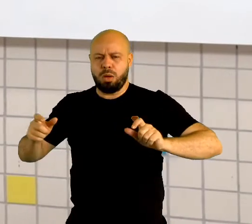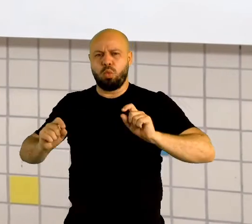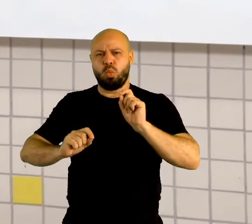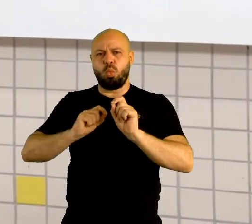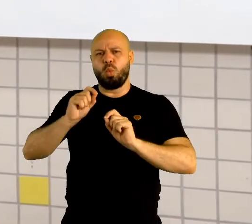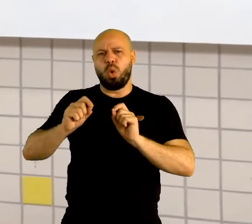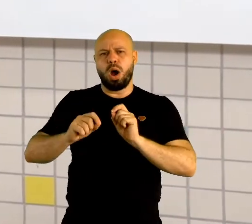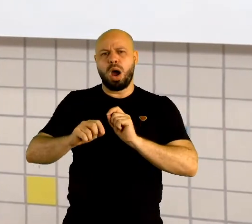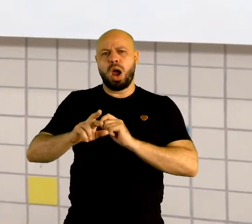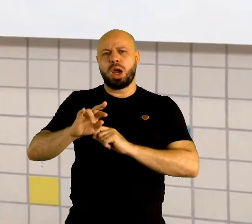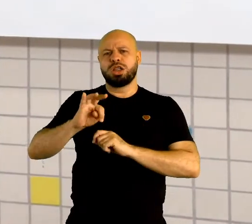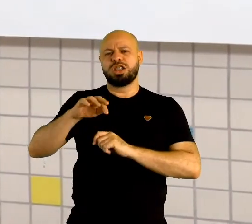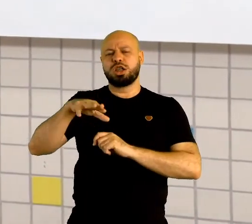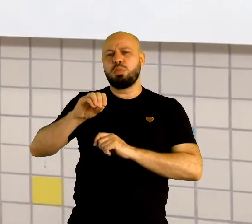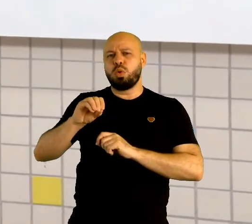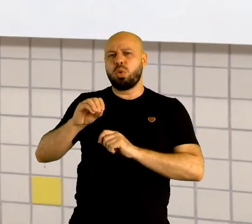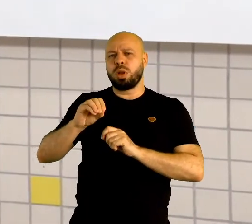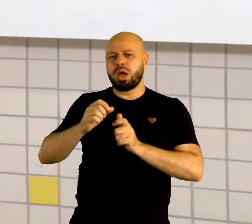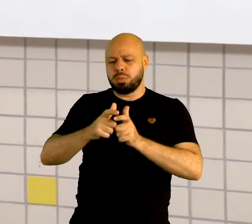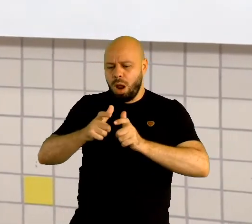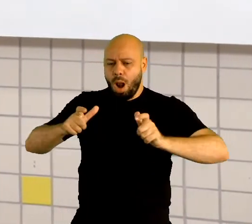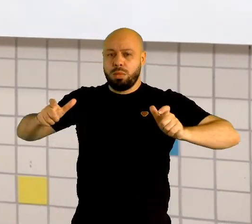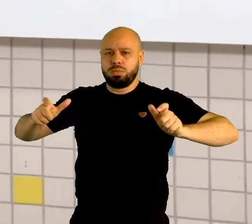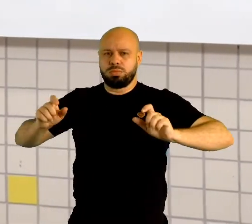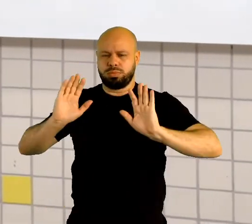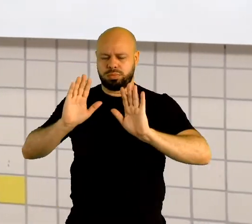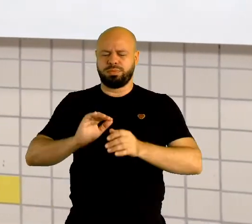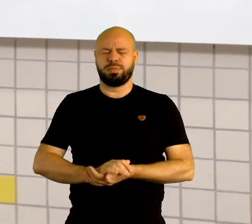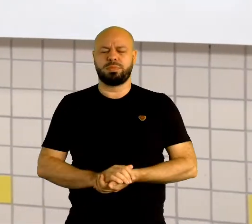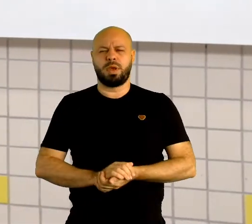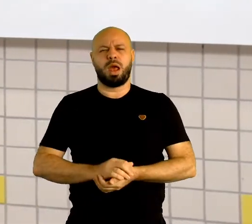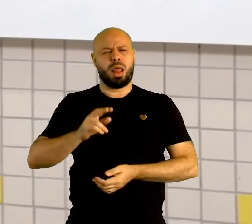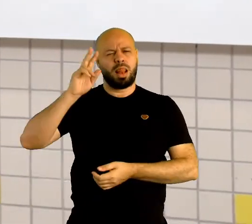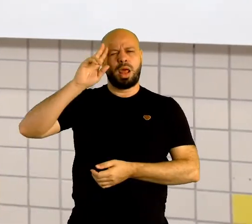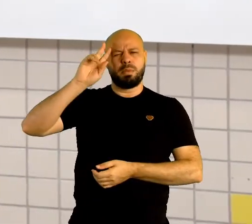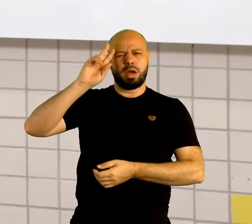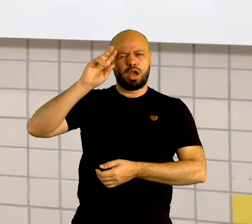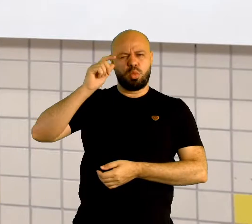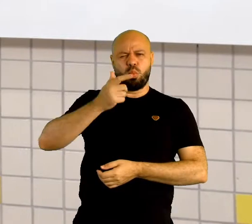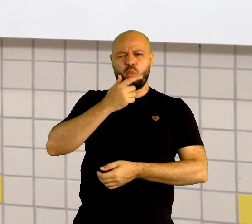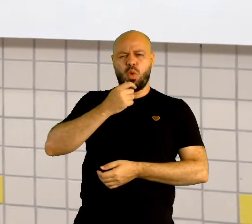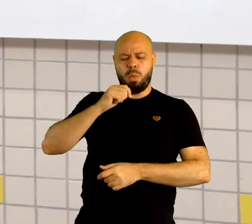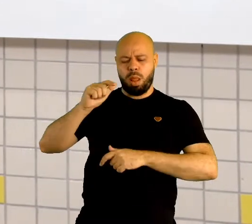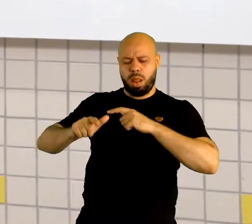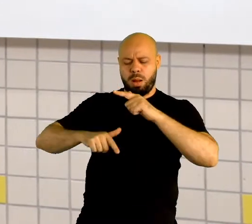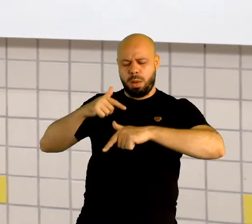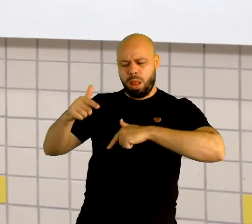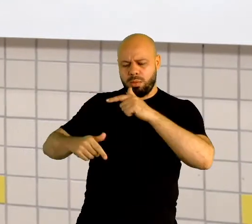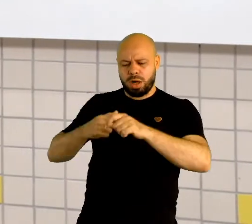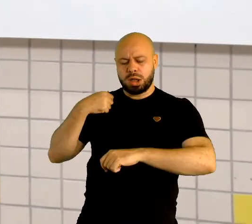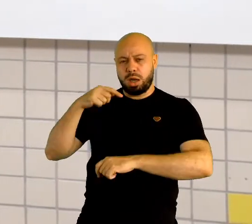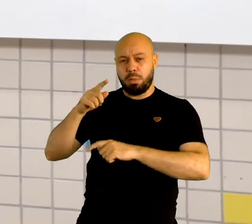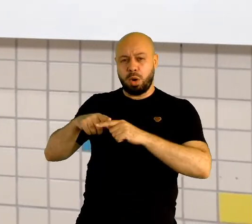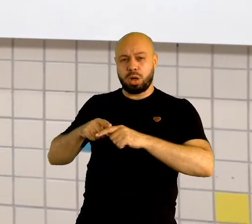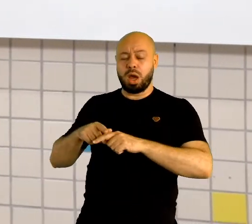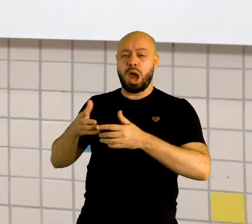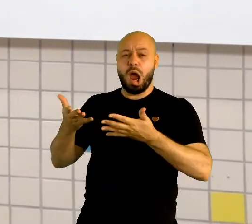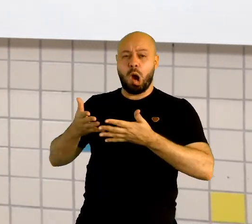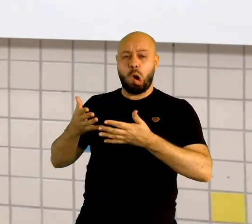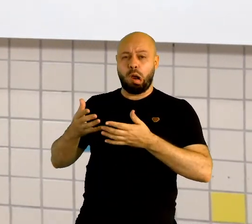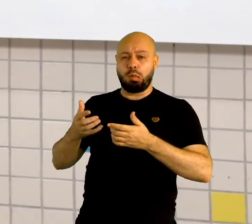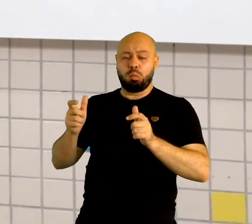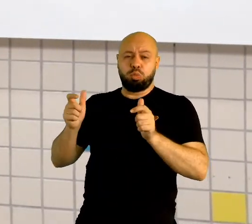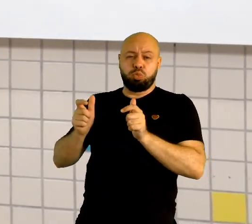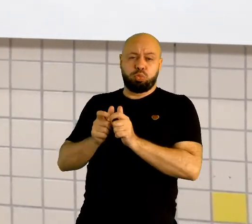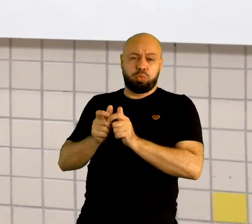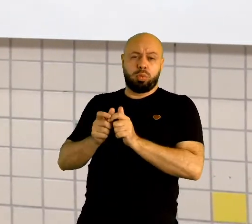professora? Lembra que eu falei que os agricultores, eles perderam o trabalho deles lá no campo, porque as máquinas chegaram. E agora eles iam